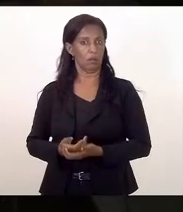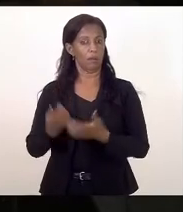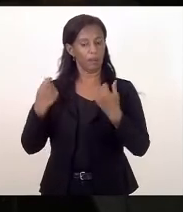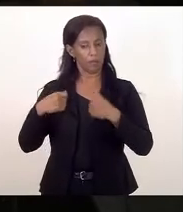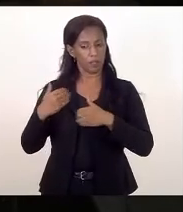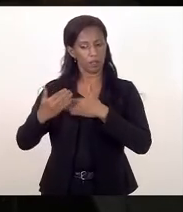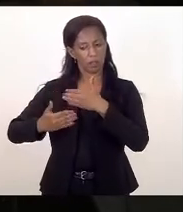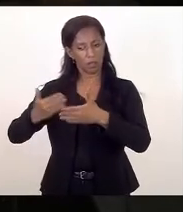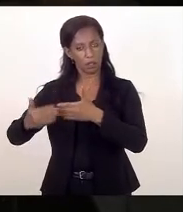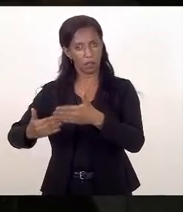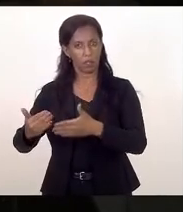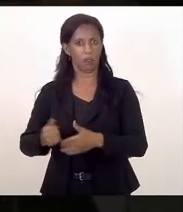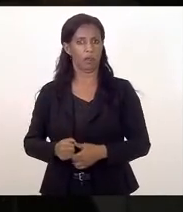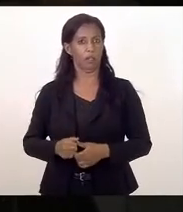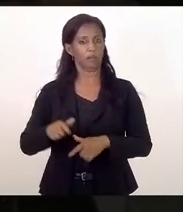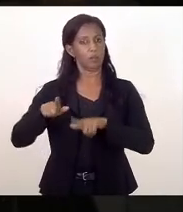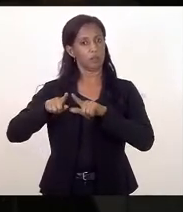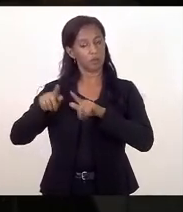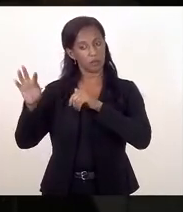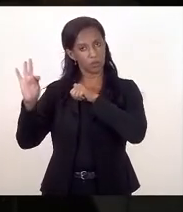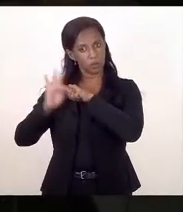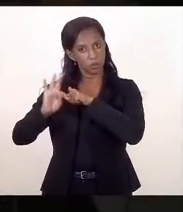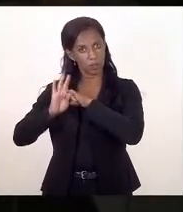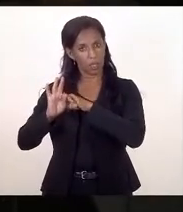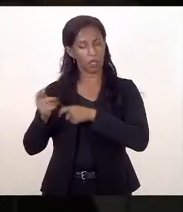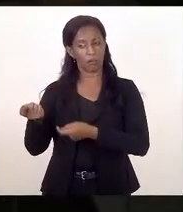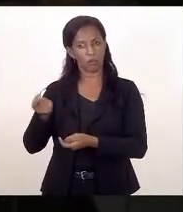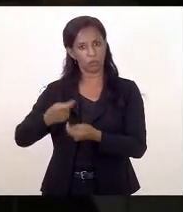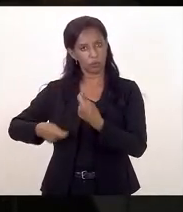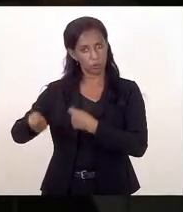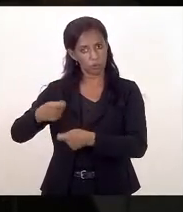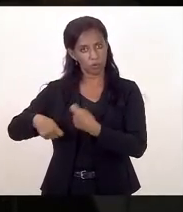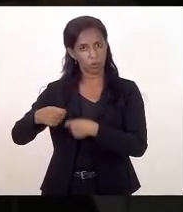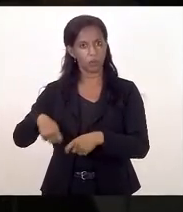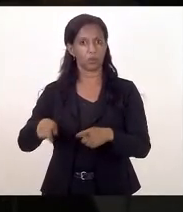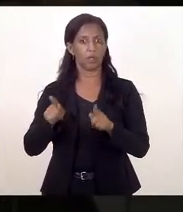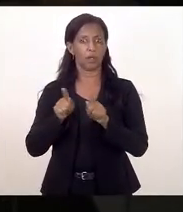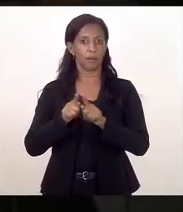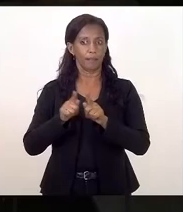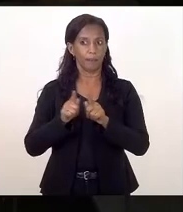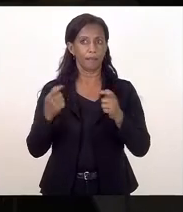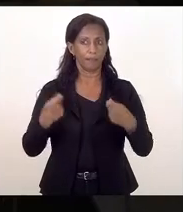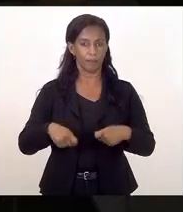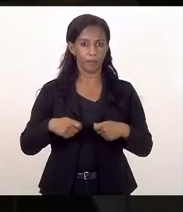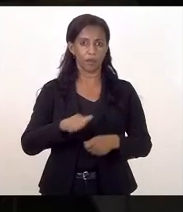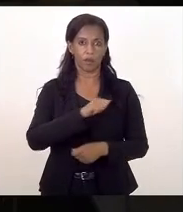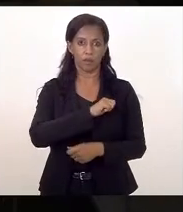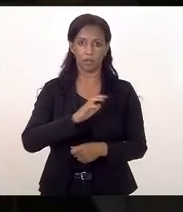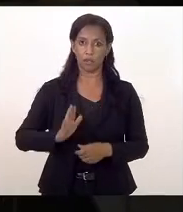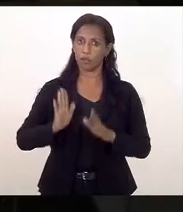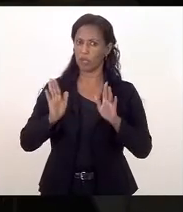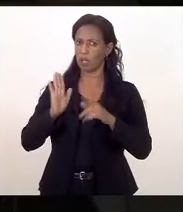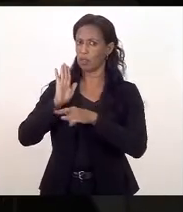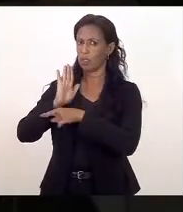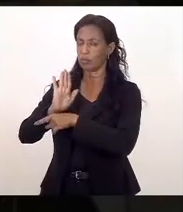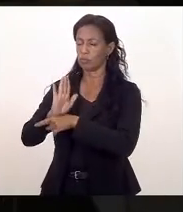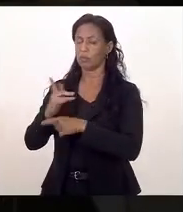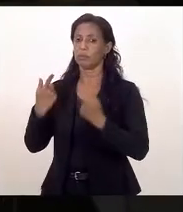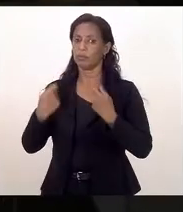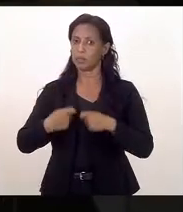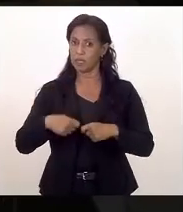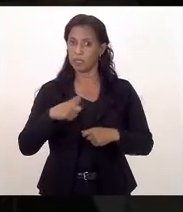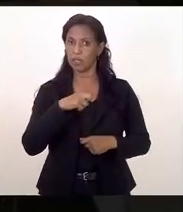carreiras, precisa de servidores técnicos administrativos, precisa de uma sede nisso, o André Siliano já está ajudando muito, então a gente precisa